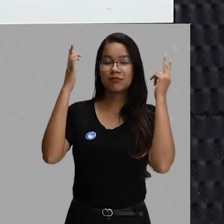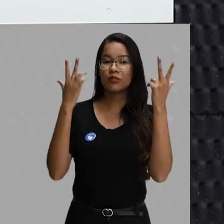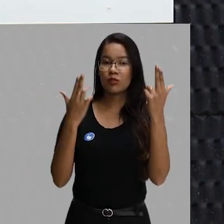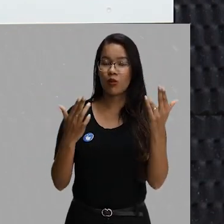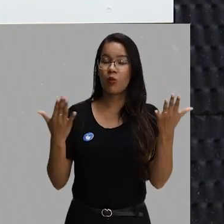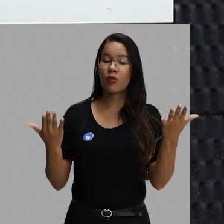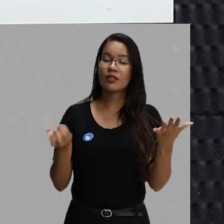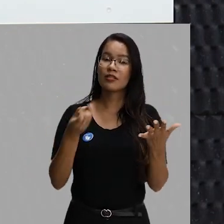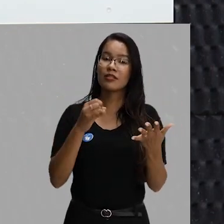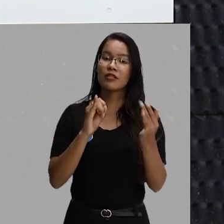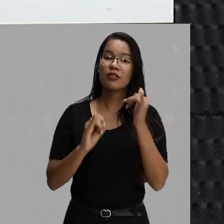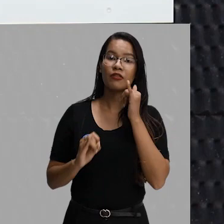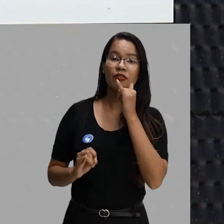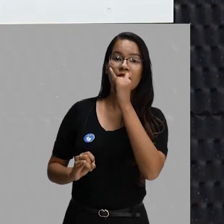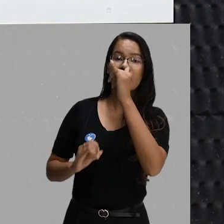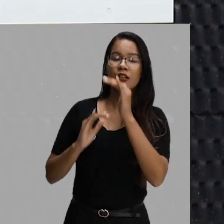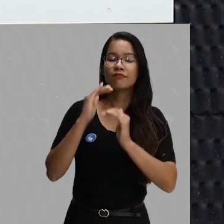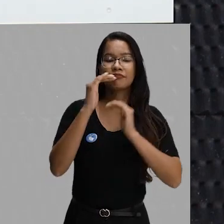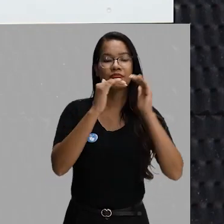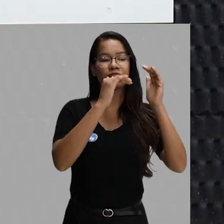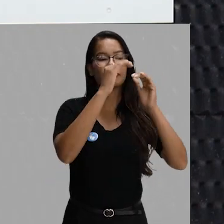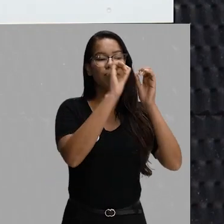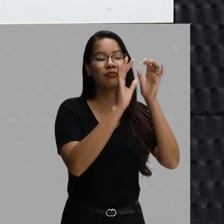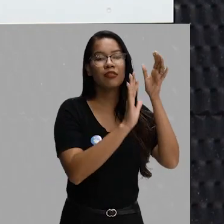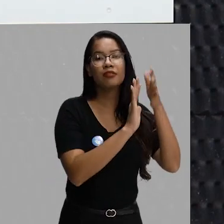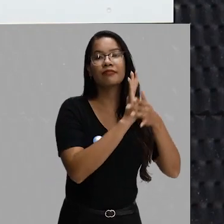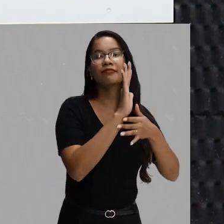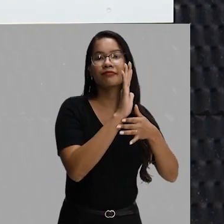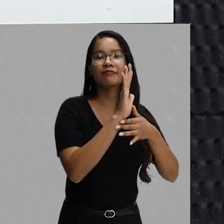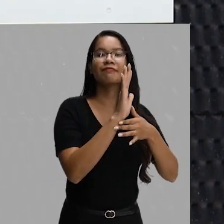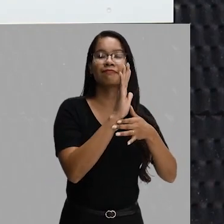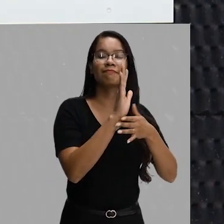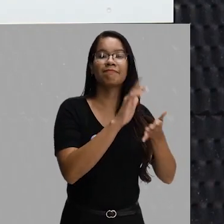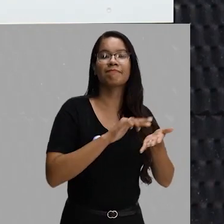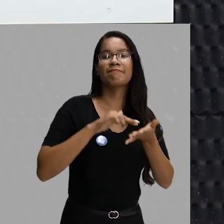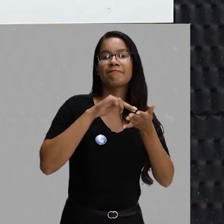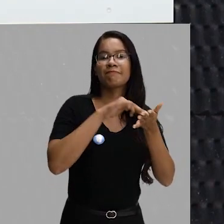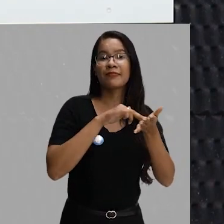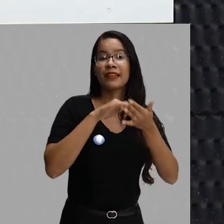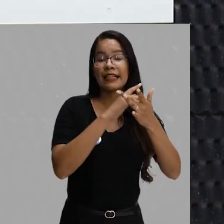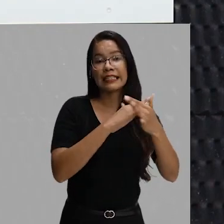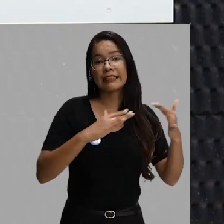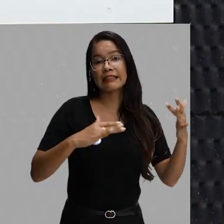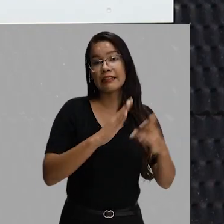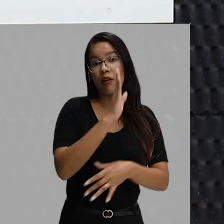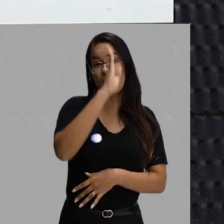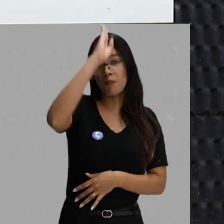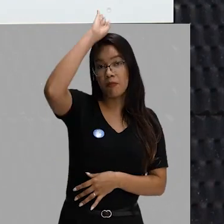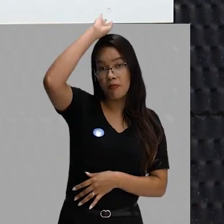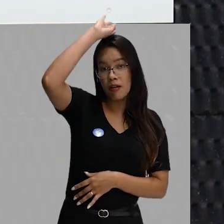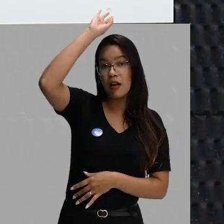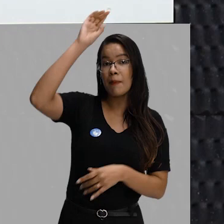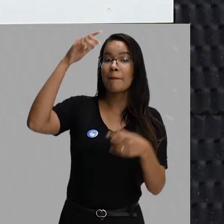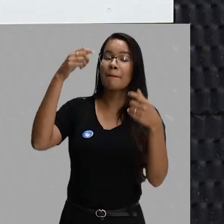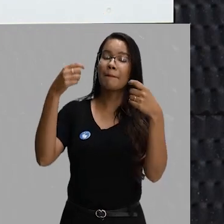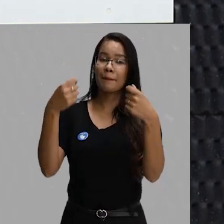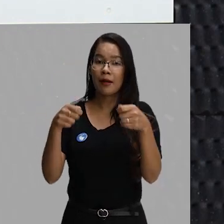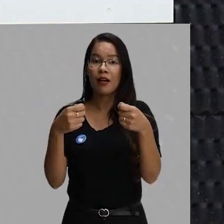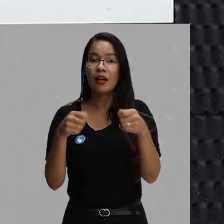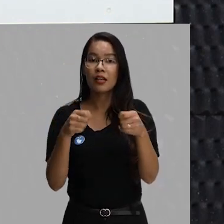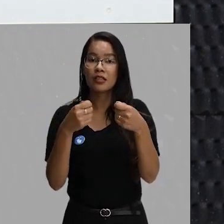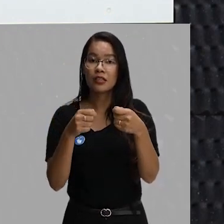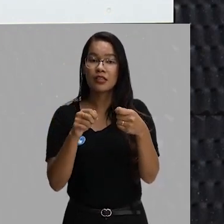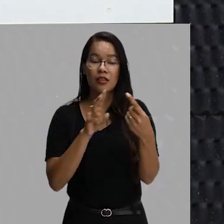se fala do processo de formação dessa civilização romana, é imprescindível observarmos